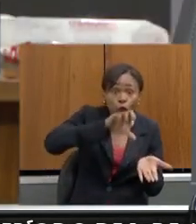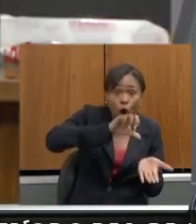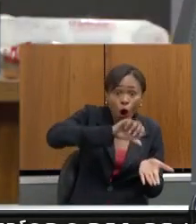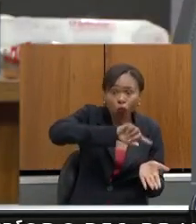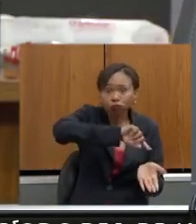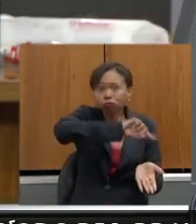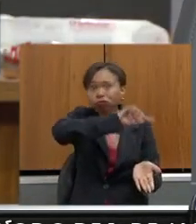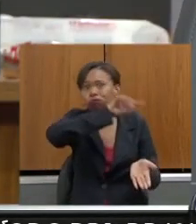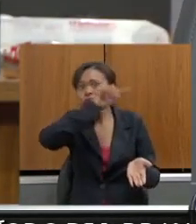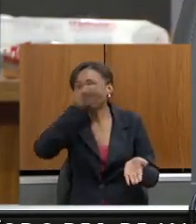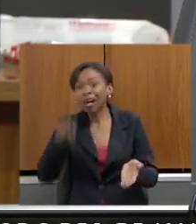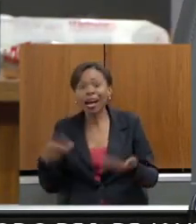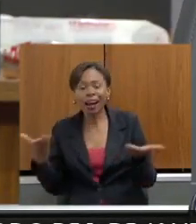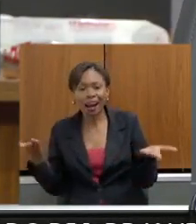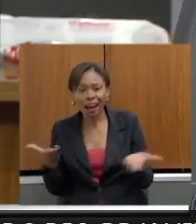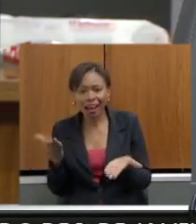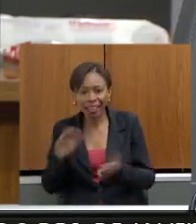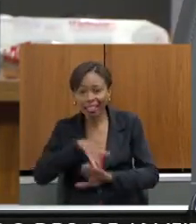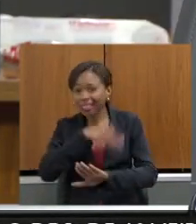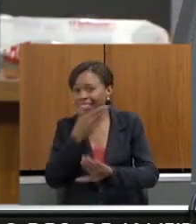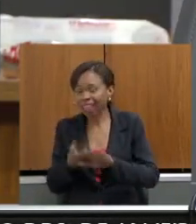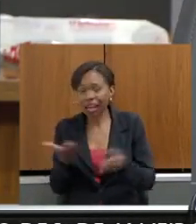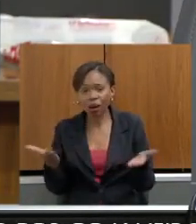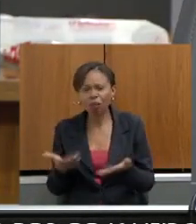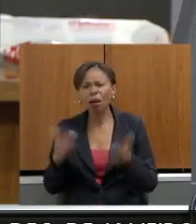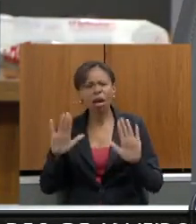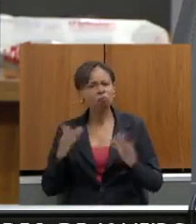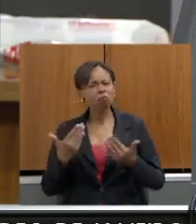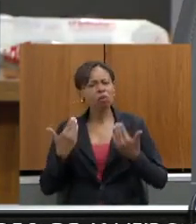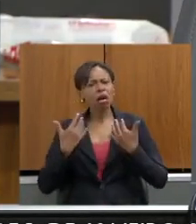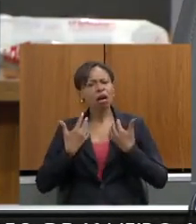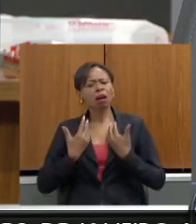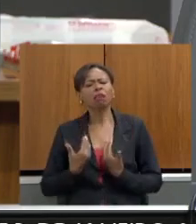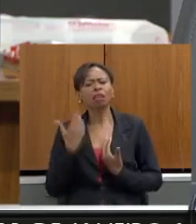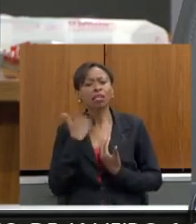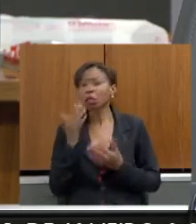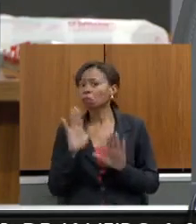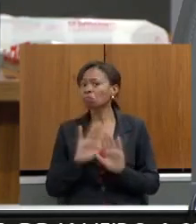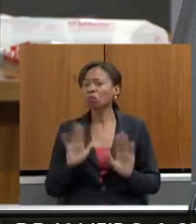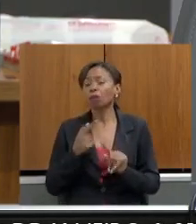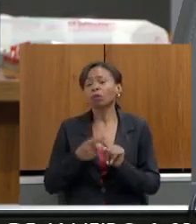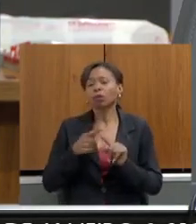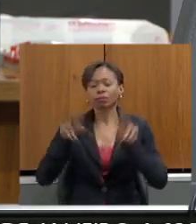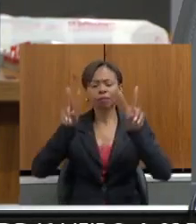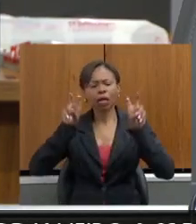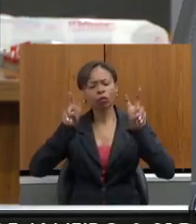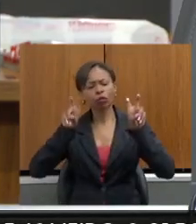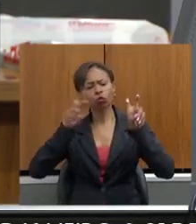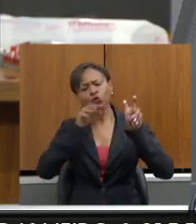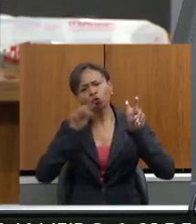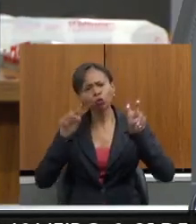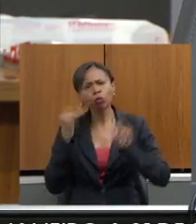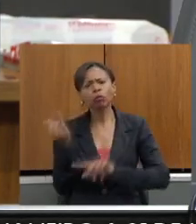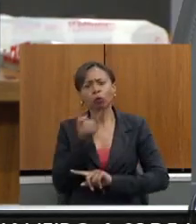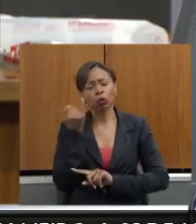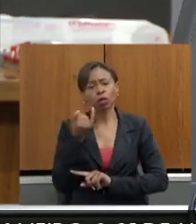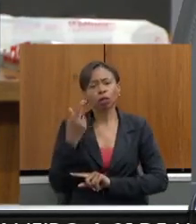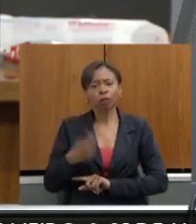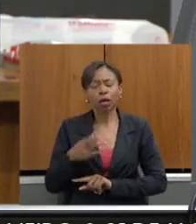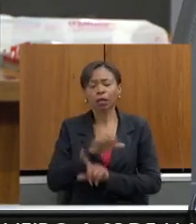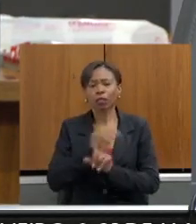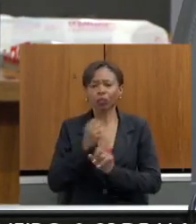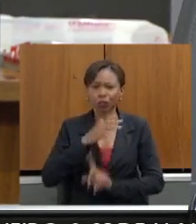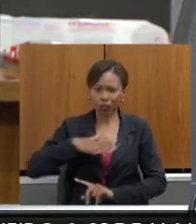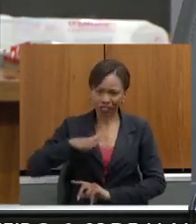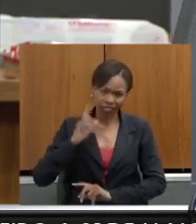mas não estou nem cansada porque o assunto é tão importante tão relevante não é para toda a população de Minas Gerais